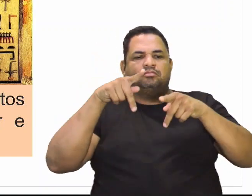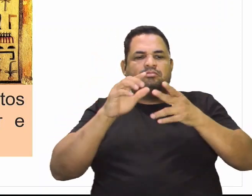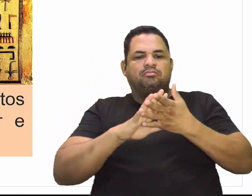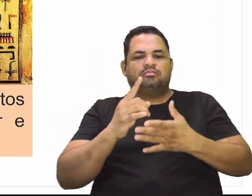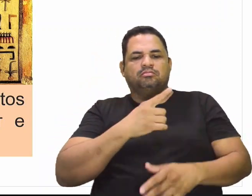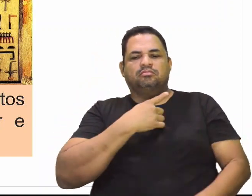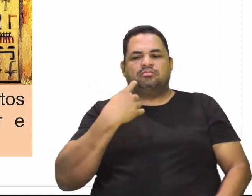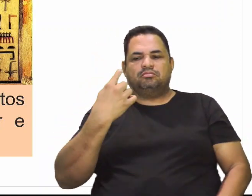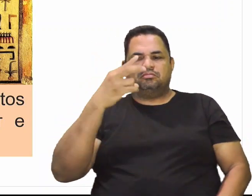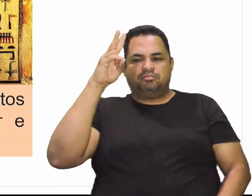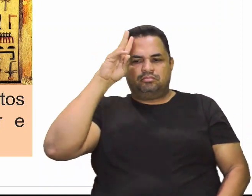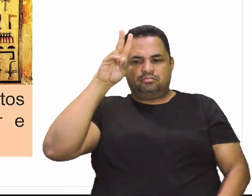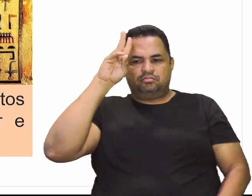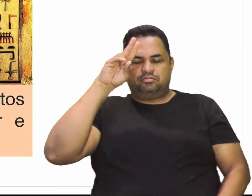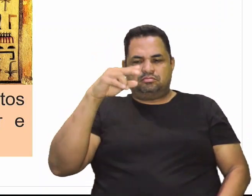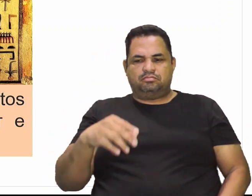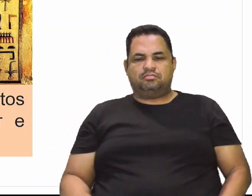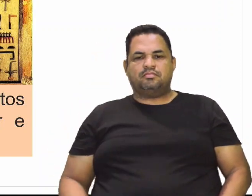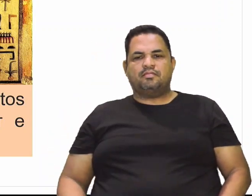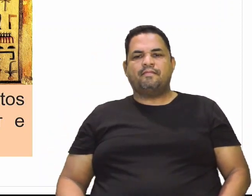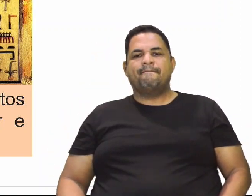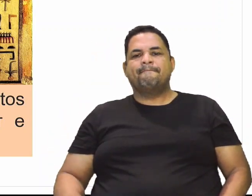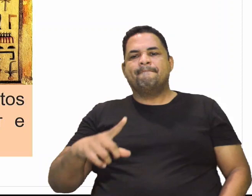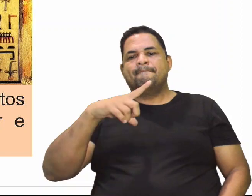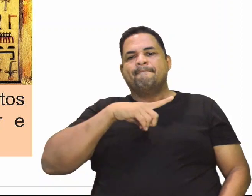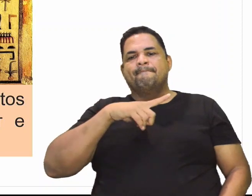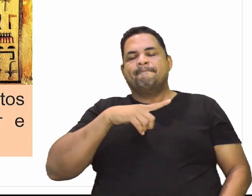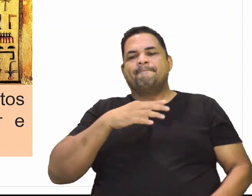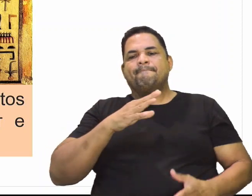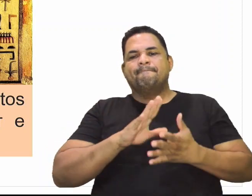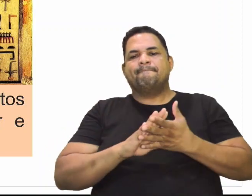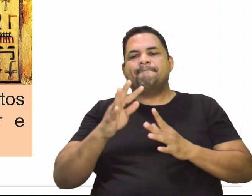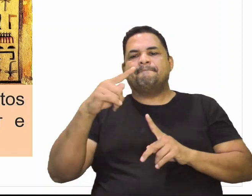história. Esse tipo de escrita ele tem um papel